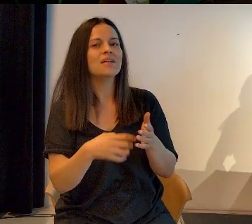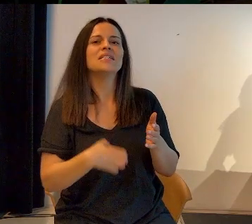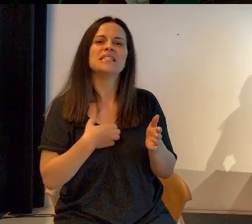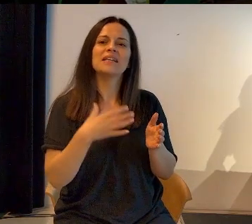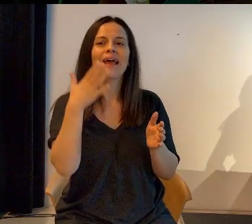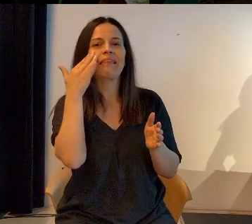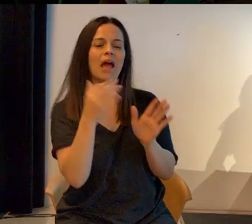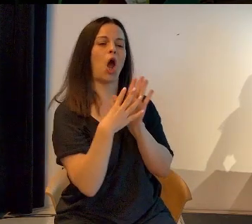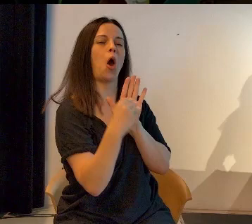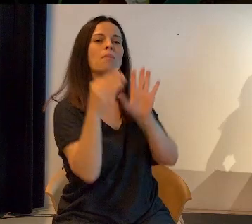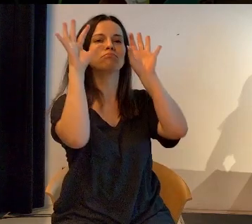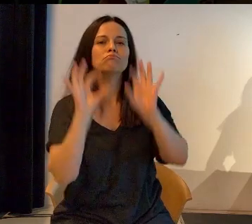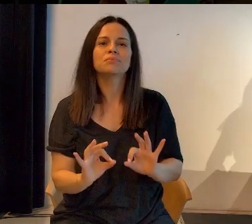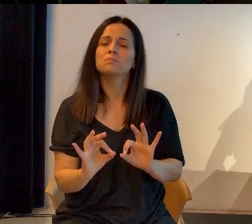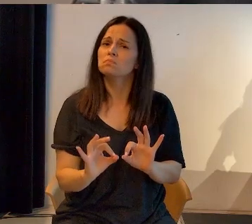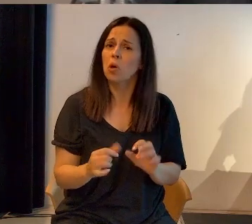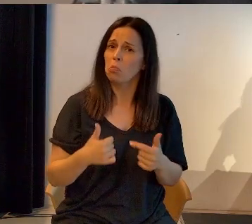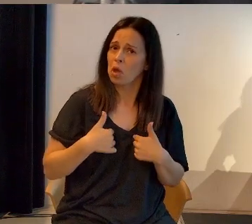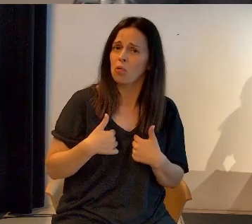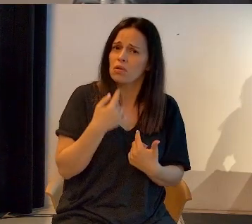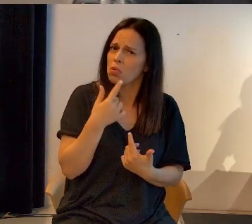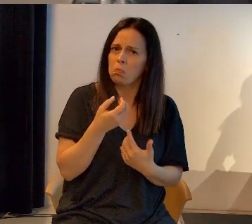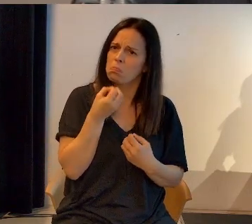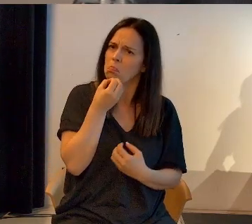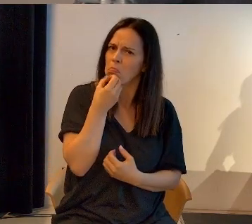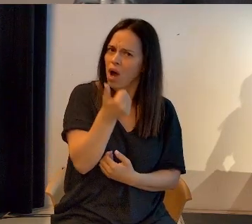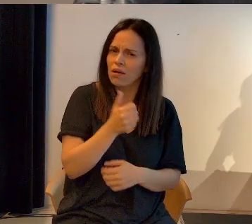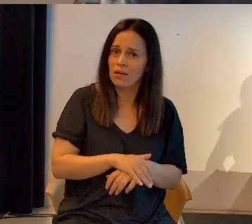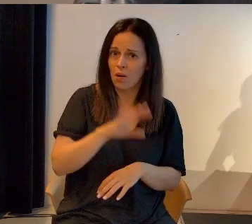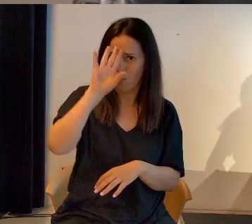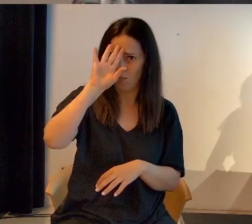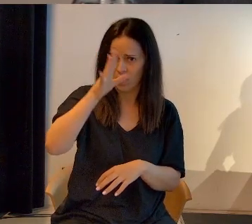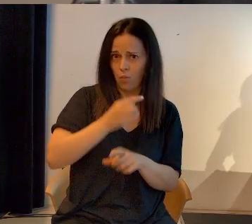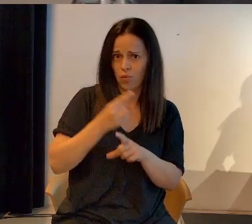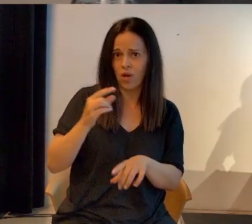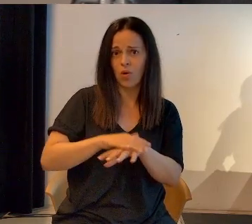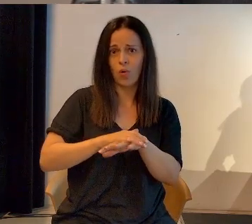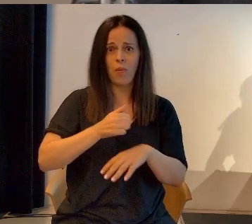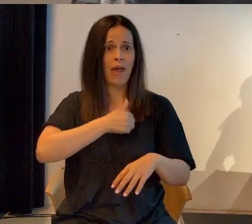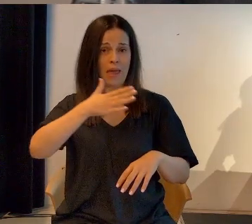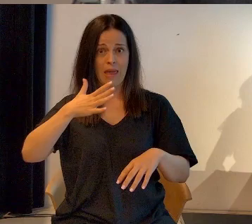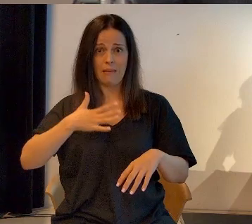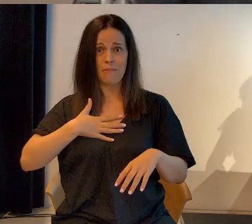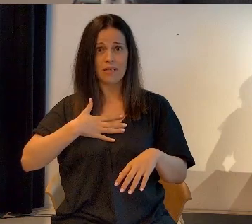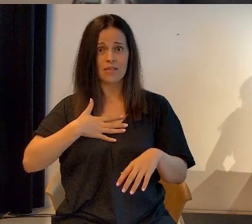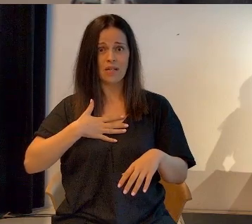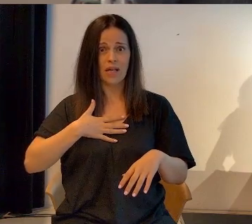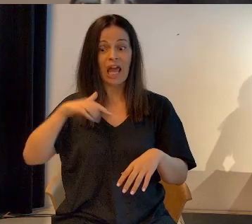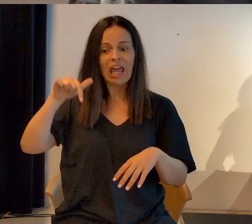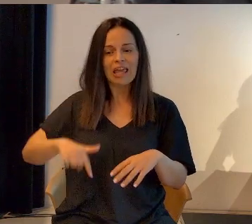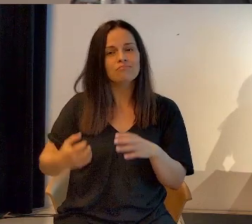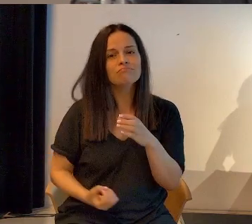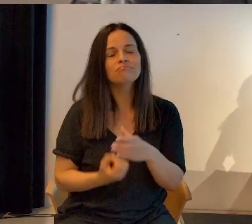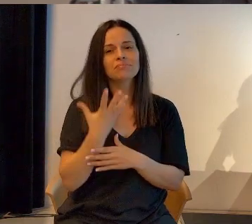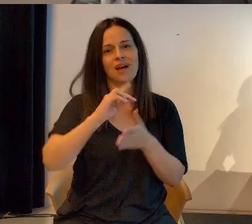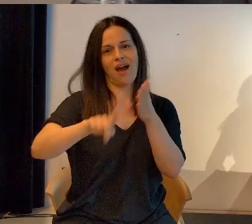Não, eu vejo isso muito bem. Sabe porquê? Porque a empresa que está a colocar e coloca esses chapéus nasceu mesmo em Águeda. E nasceu em Águeda